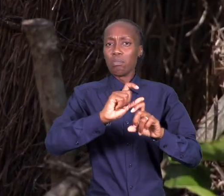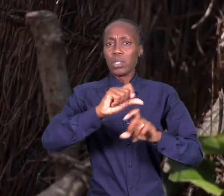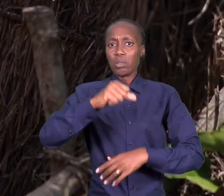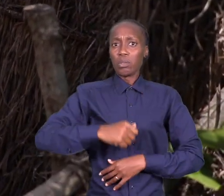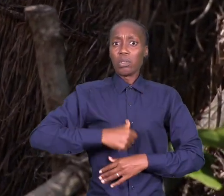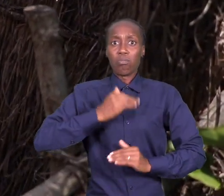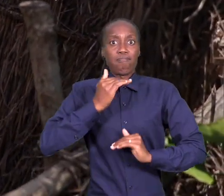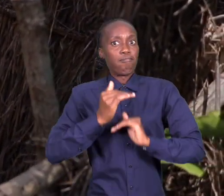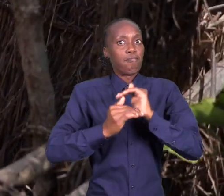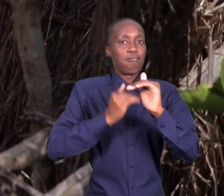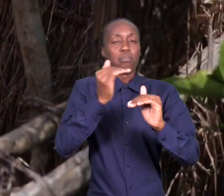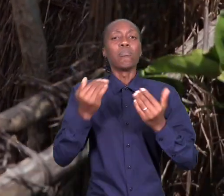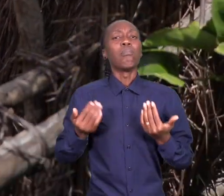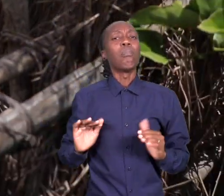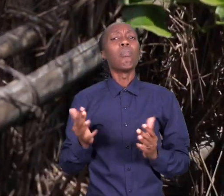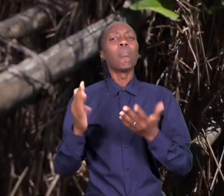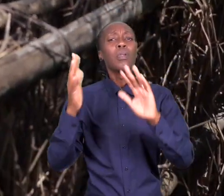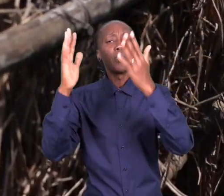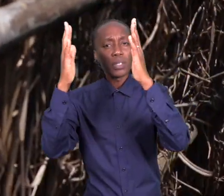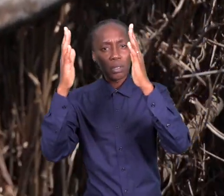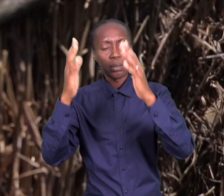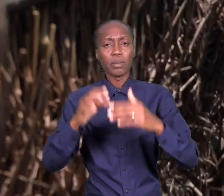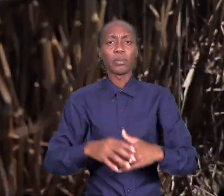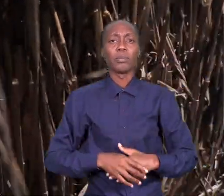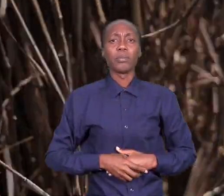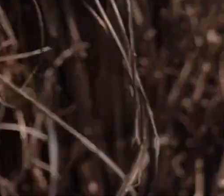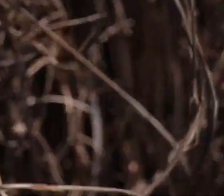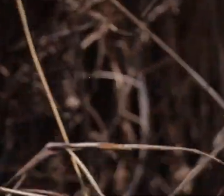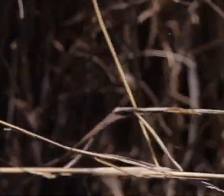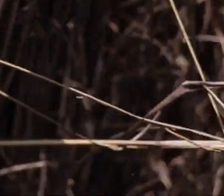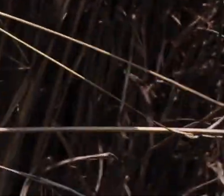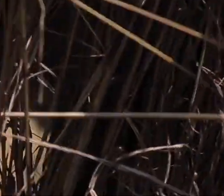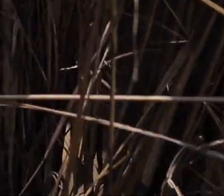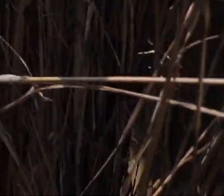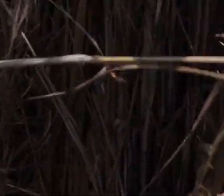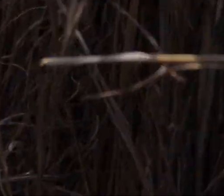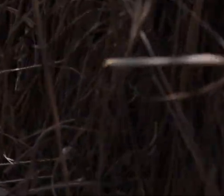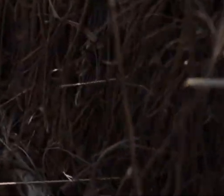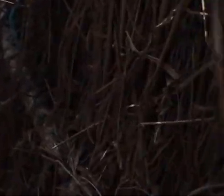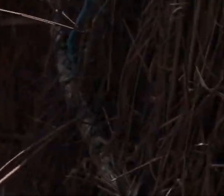consequentemente, aumentar sua produtividade ao longo da vida.